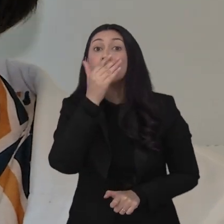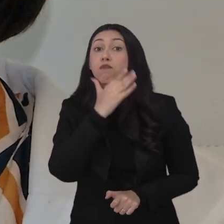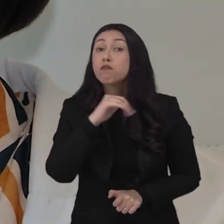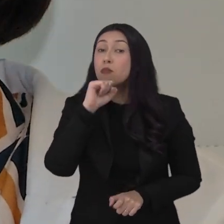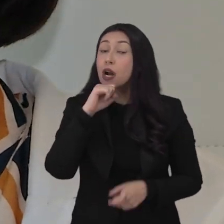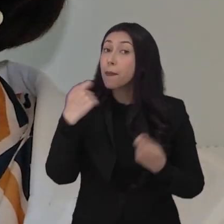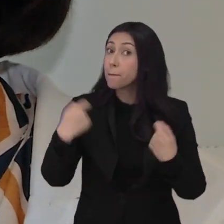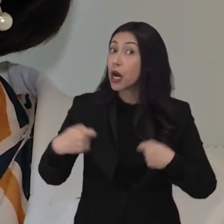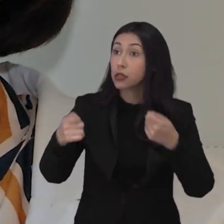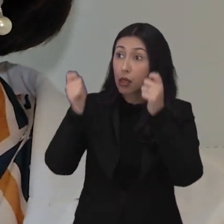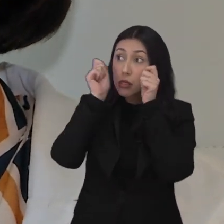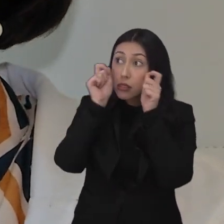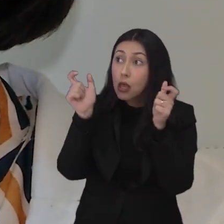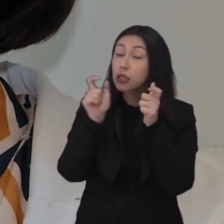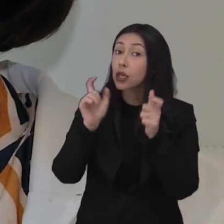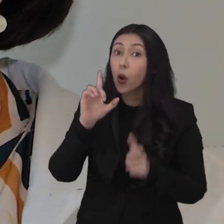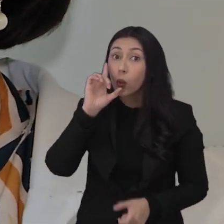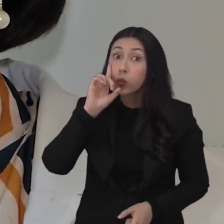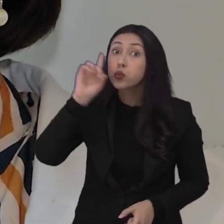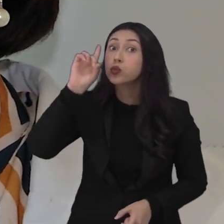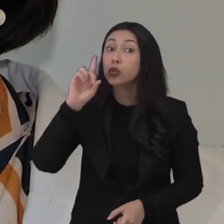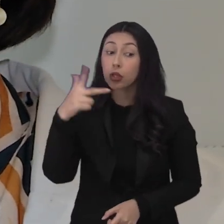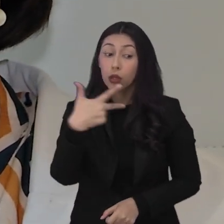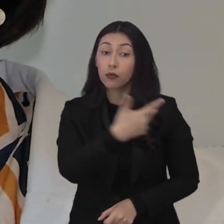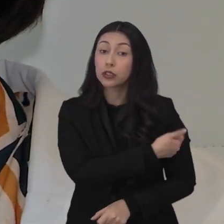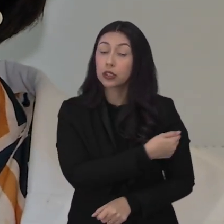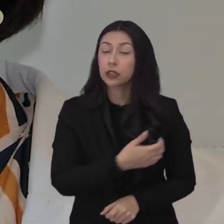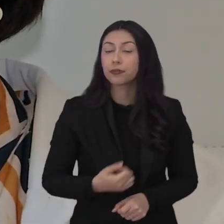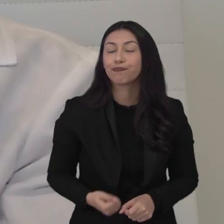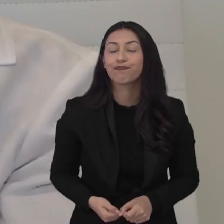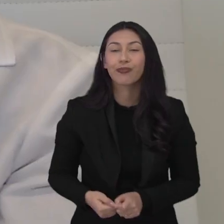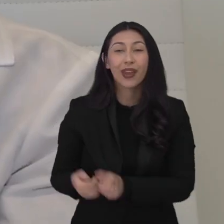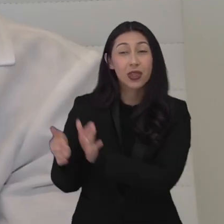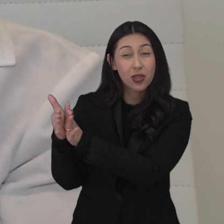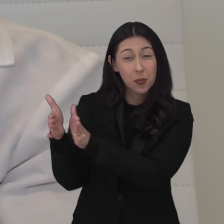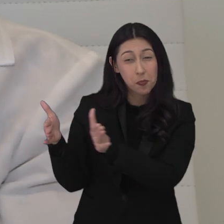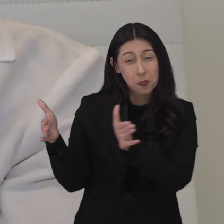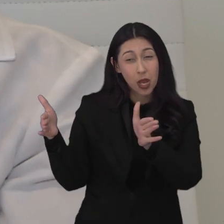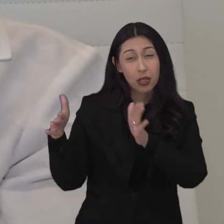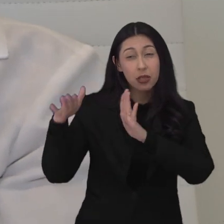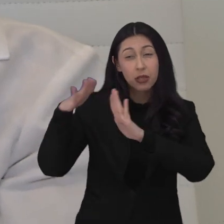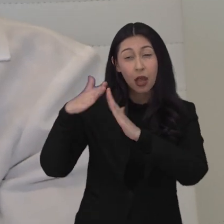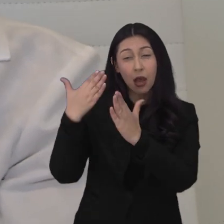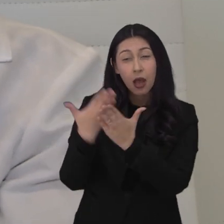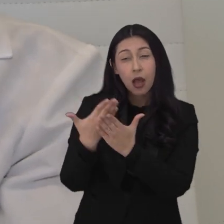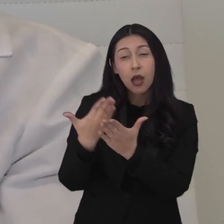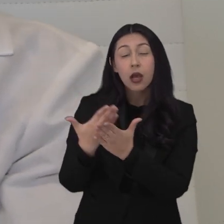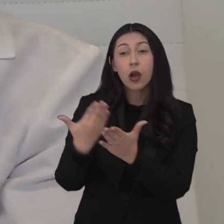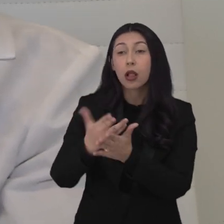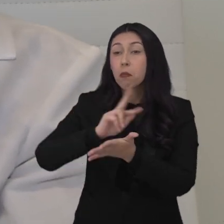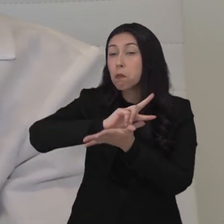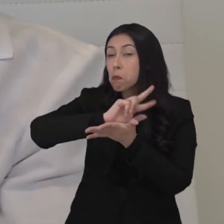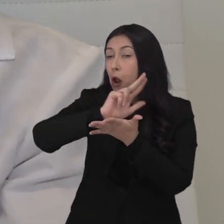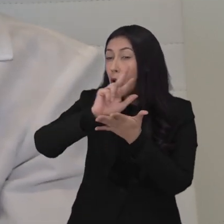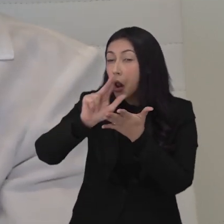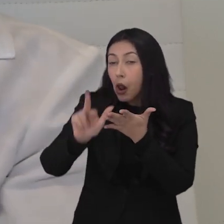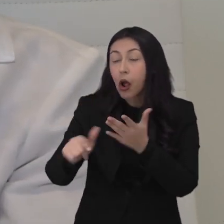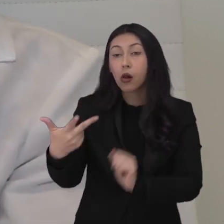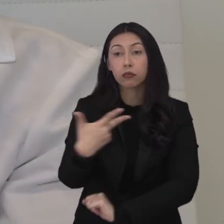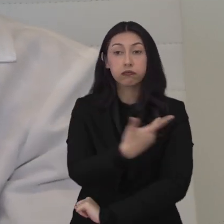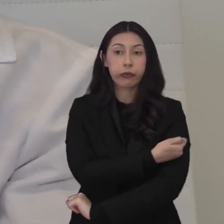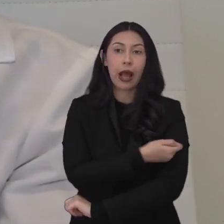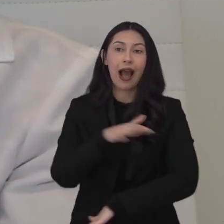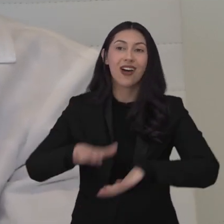pais precisam ficar atentos às datas do cronograma vacinal nessa fase escolar são muitas